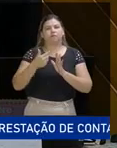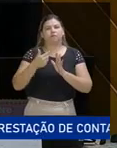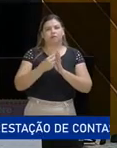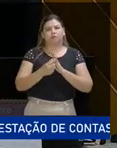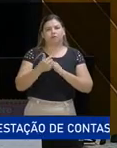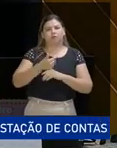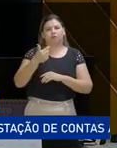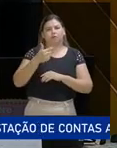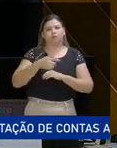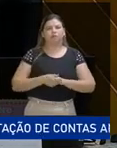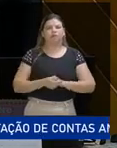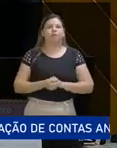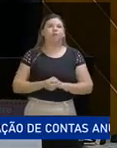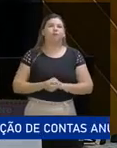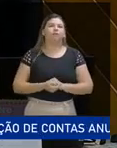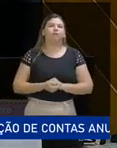TSE